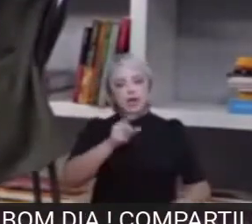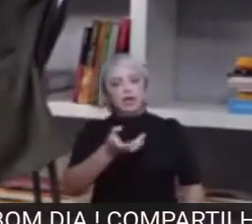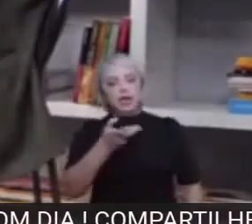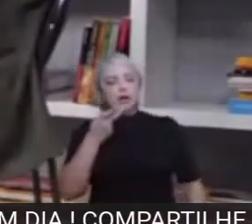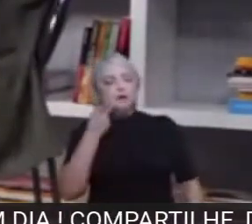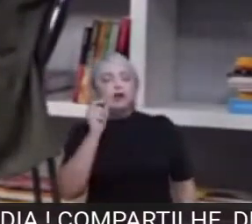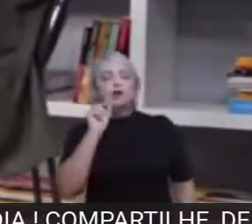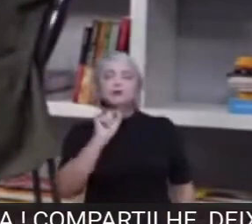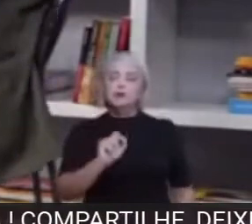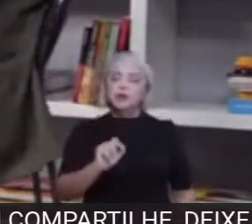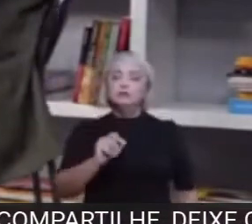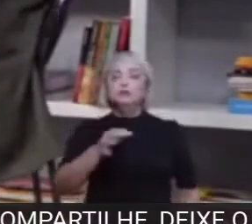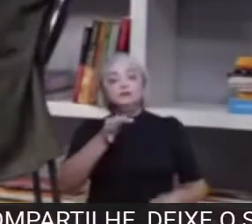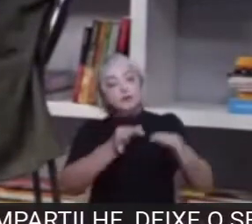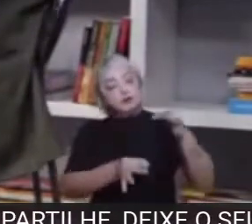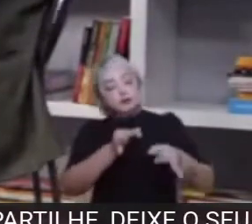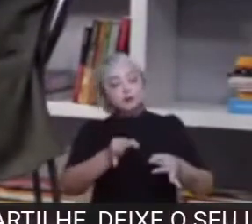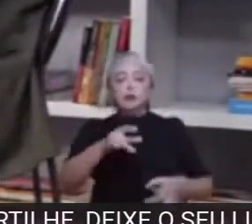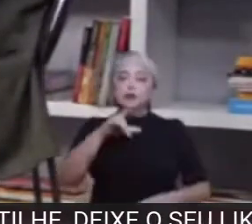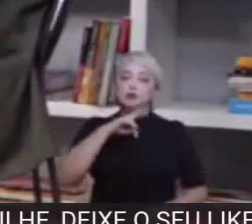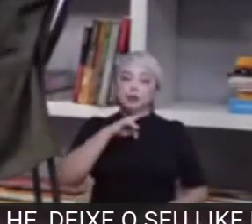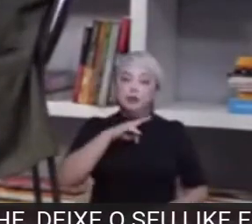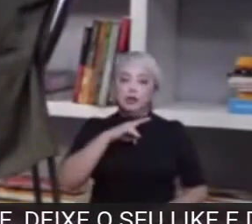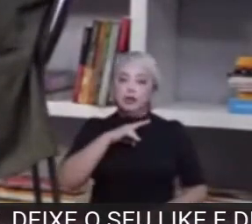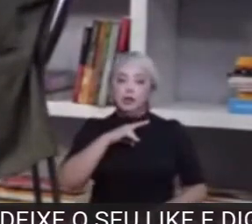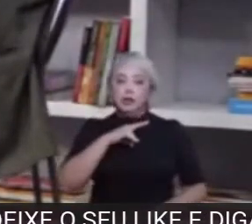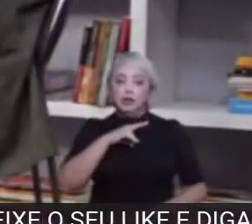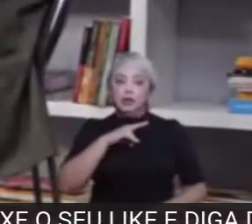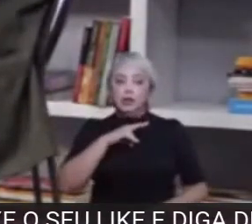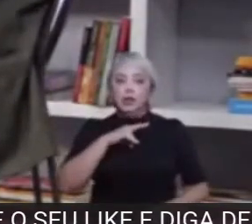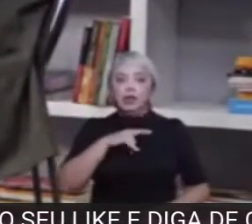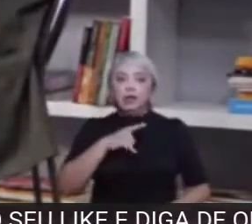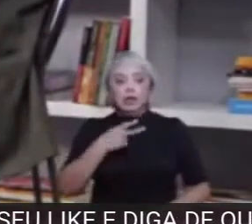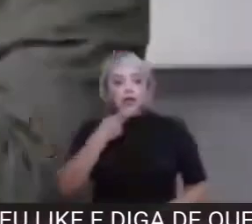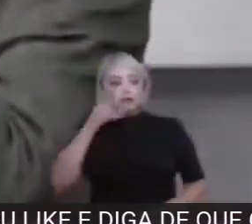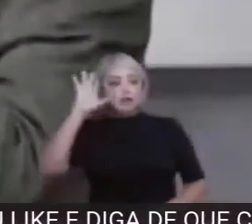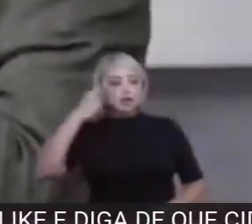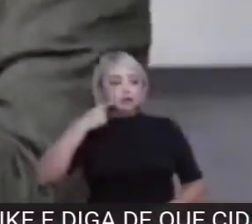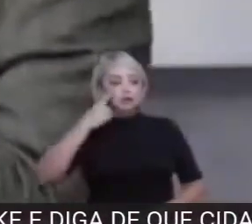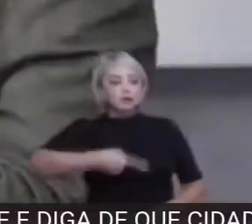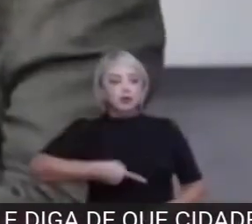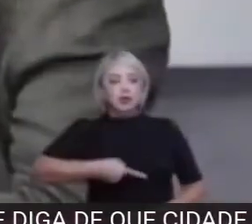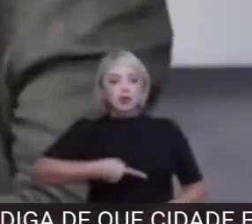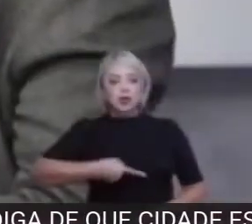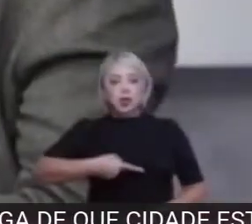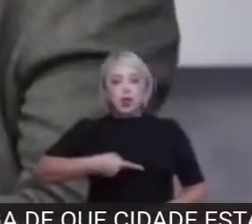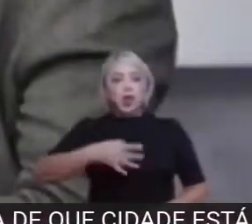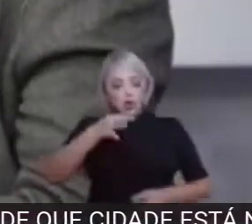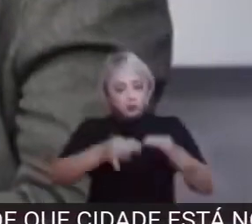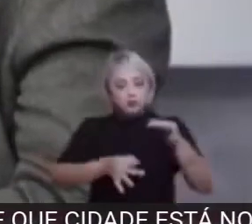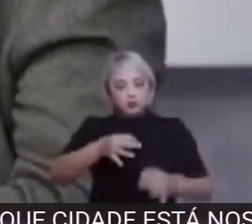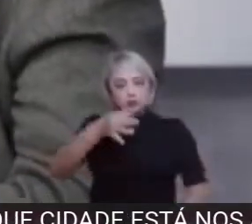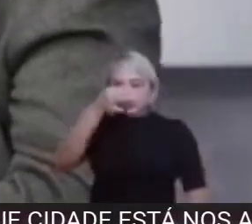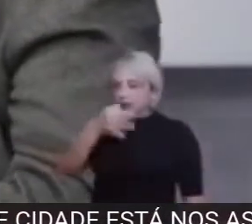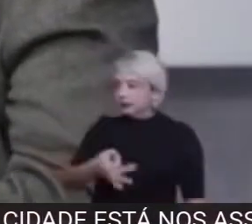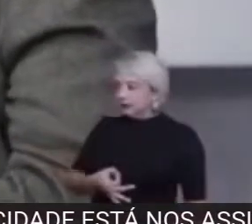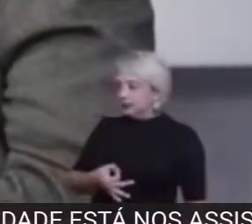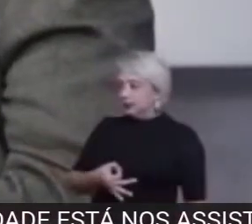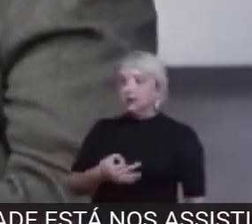o judiciário tem dado sentenças que absolutamente justas e corretas,